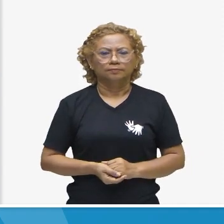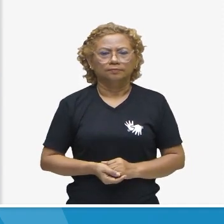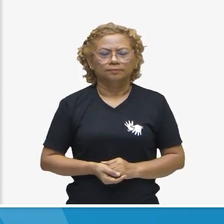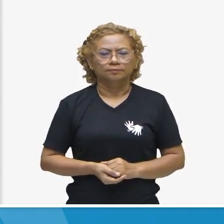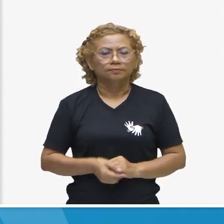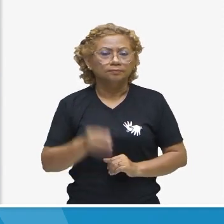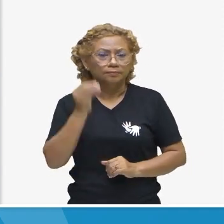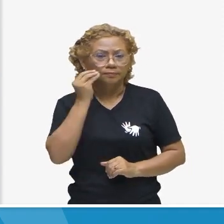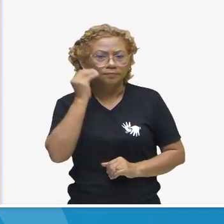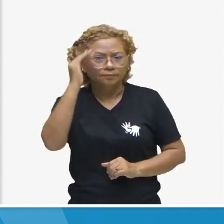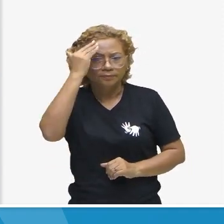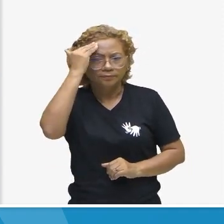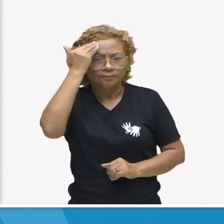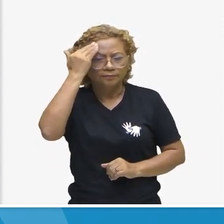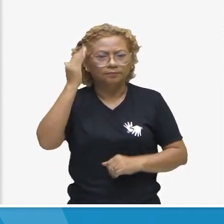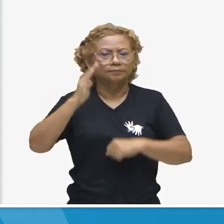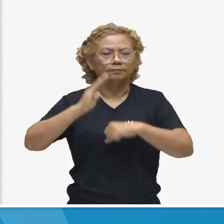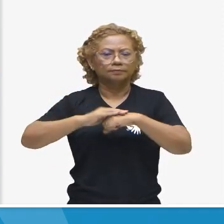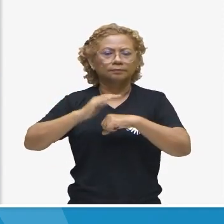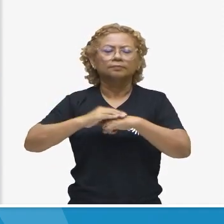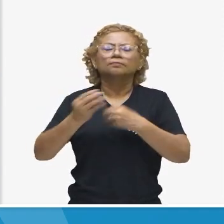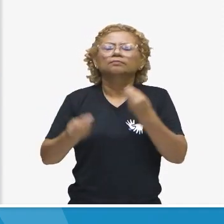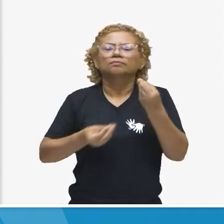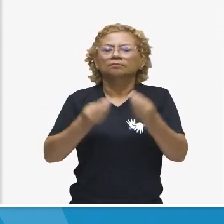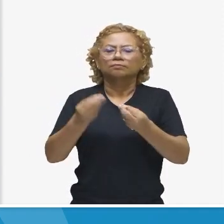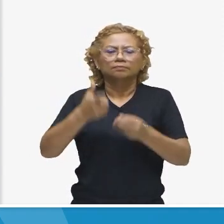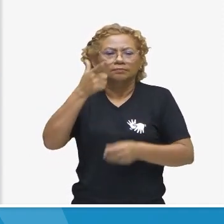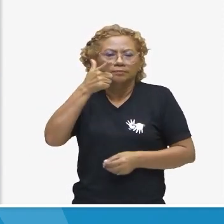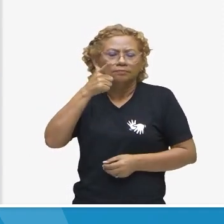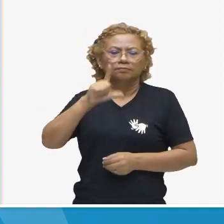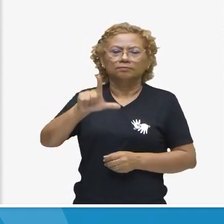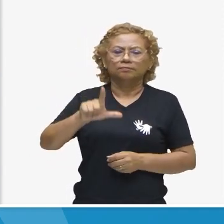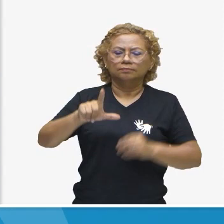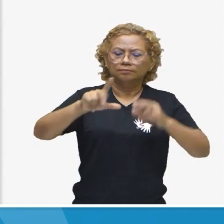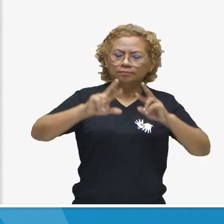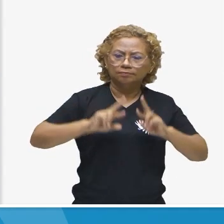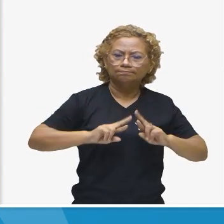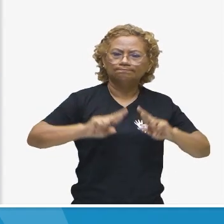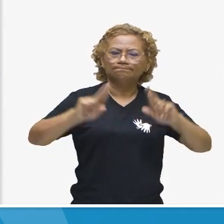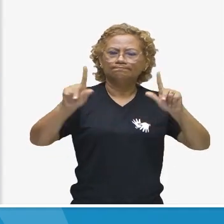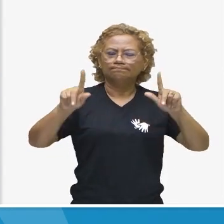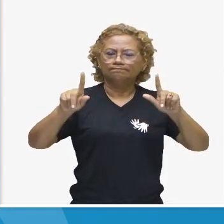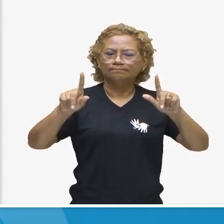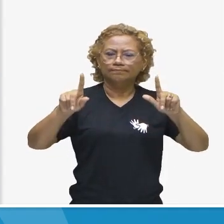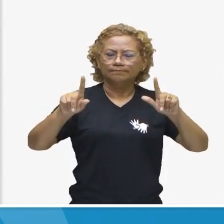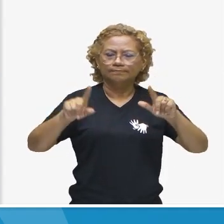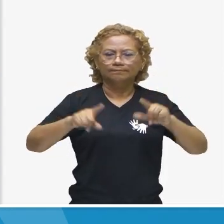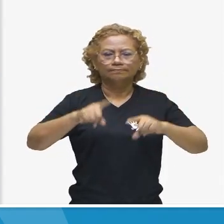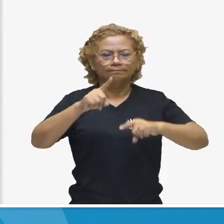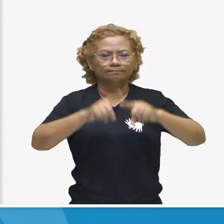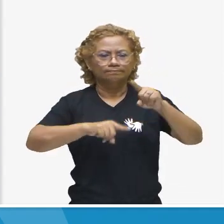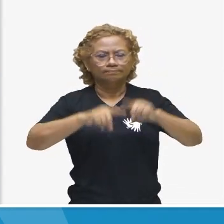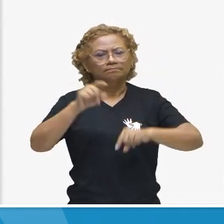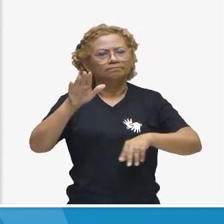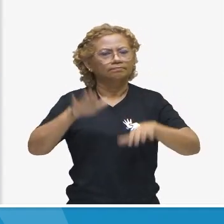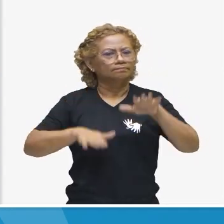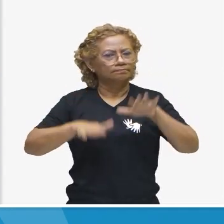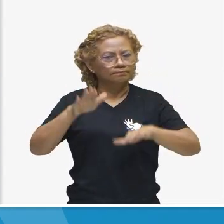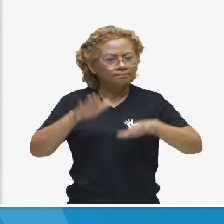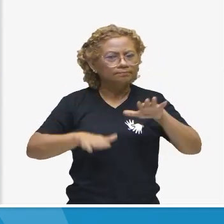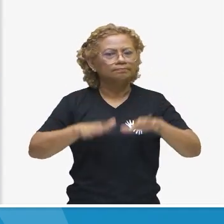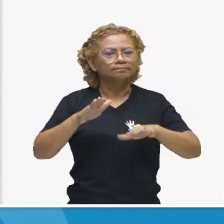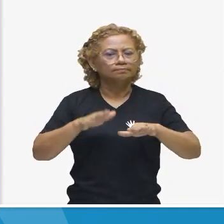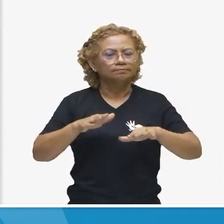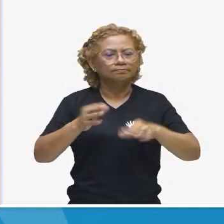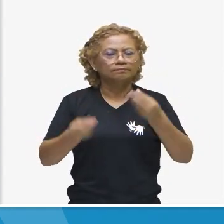entender como que a gente consegue visualizar de forma diferente o mesmo objeto, dependendo do ponto